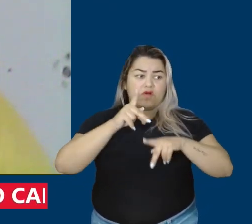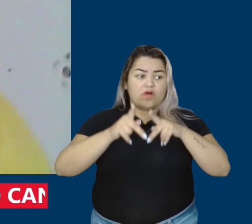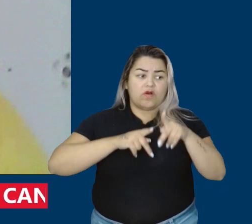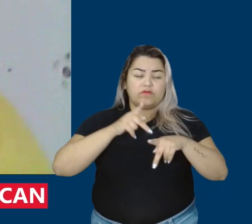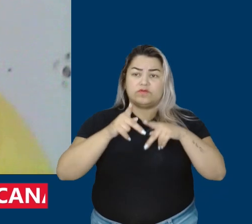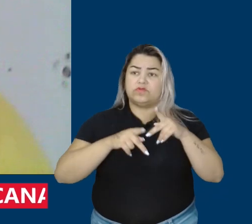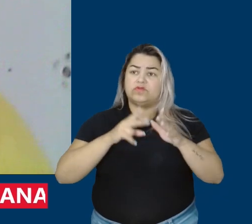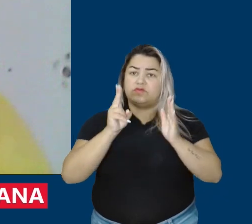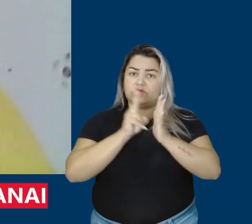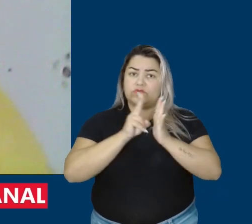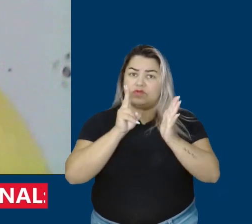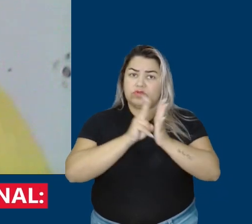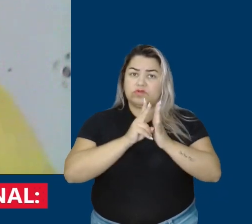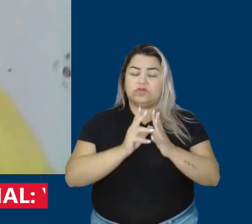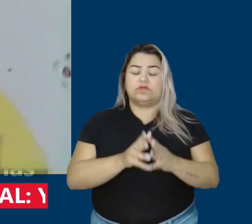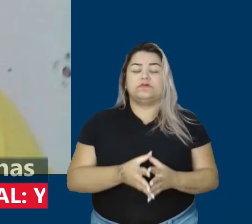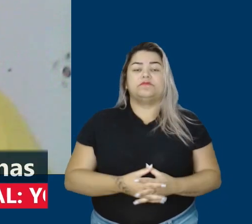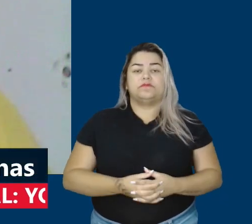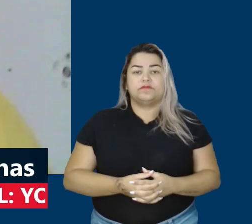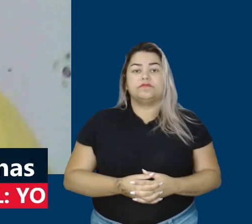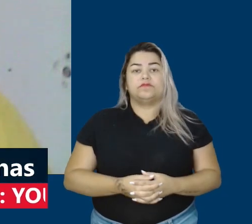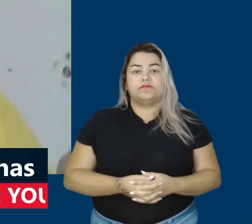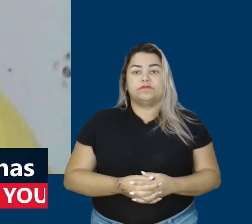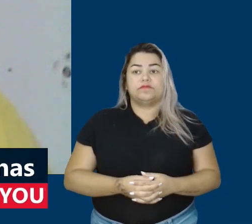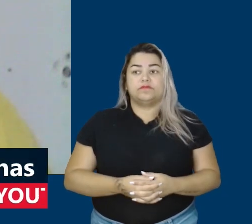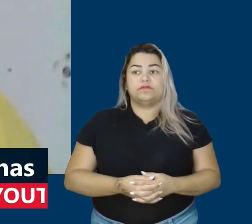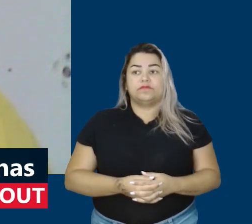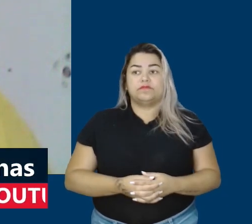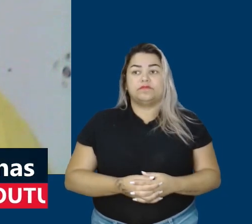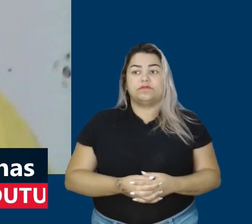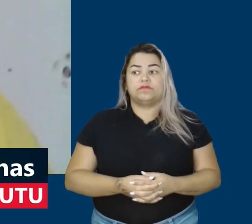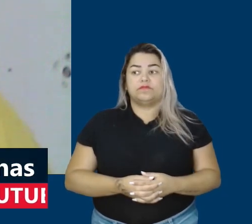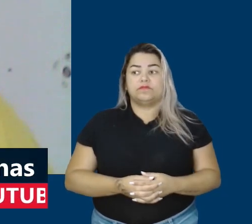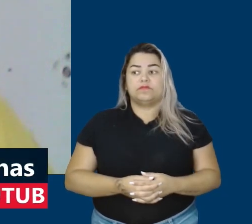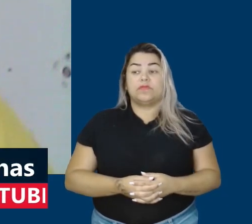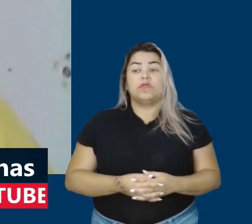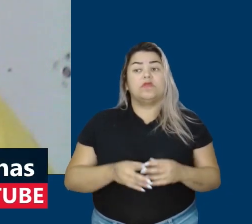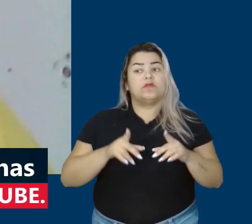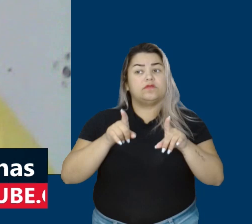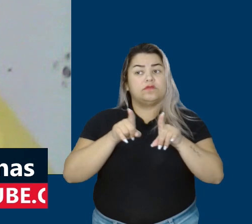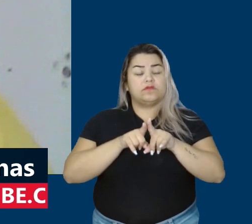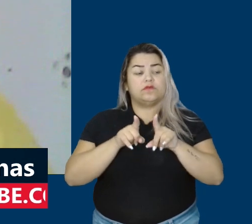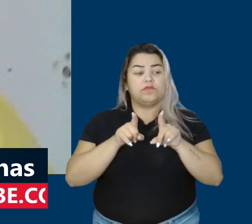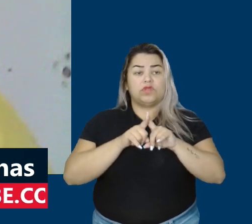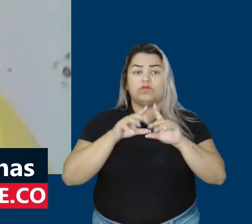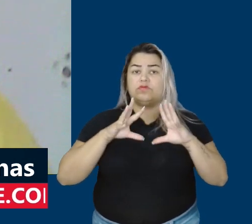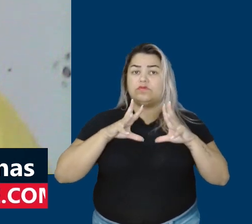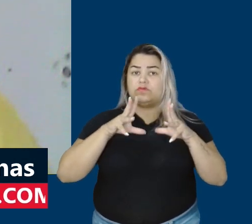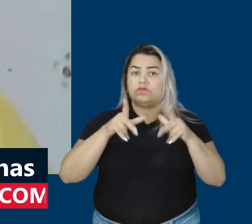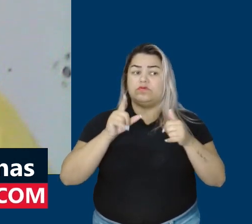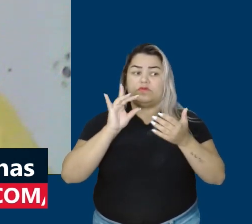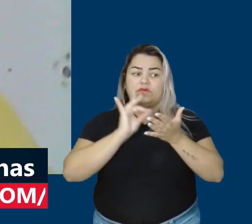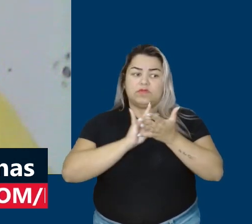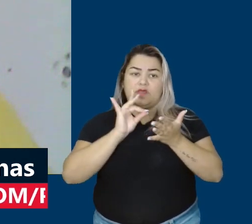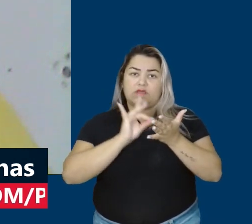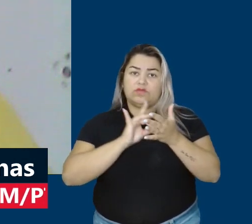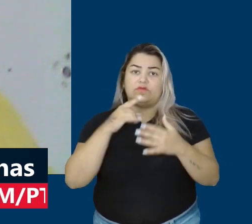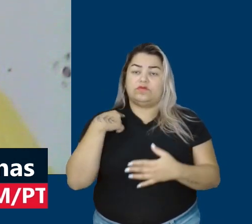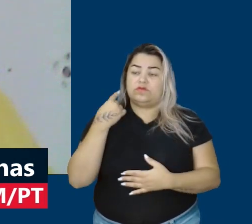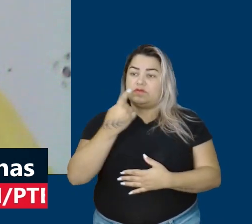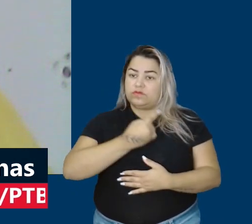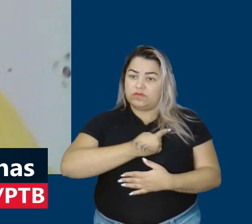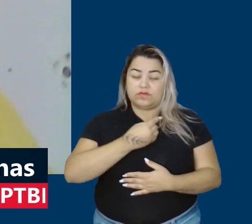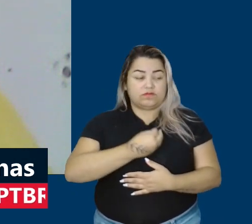dos povos indígenas, né? Então, isso, a partir também de toda a realidade que a gente